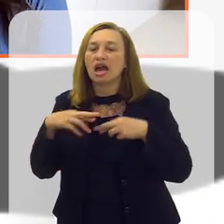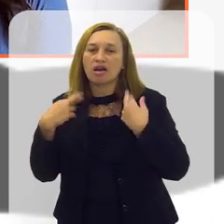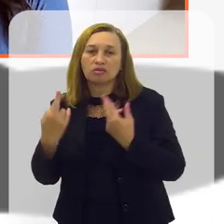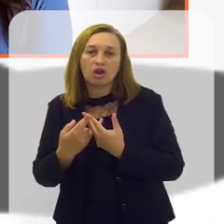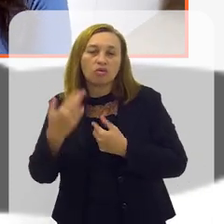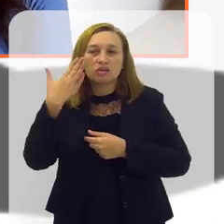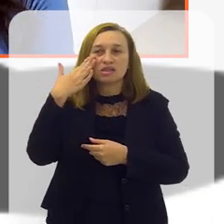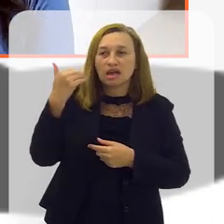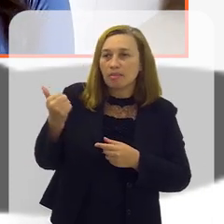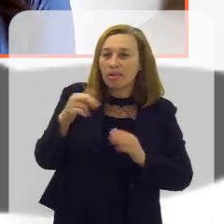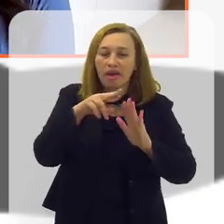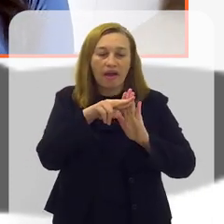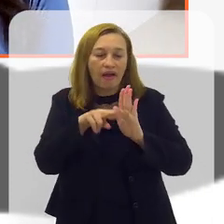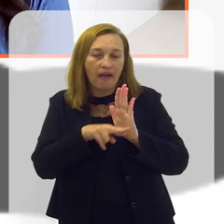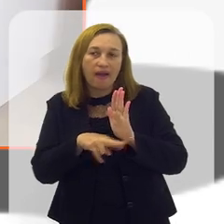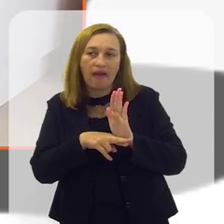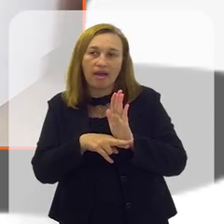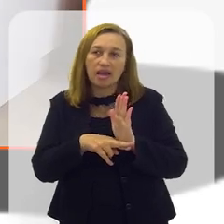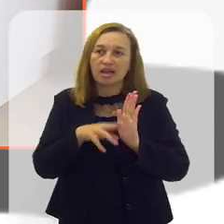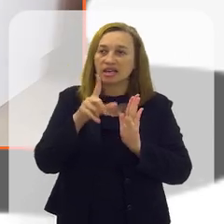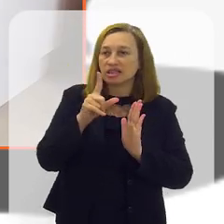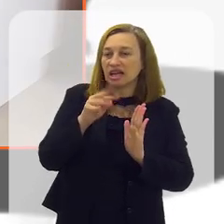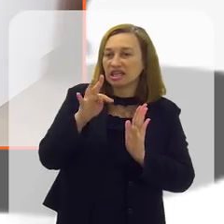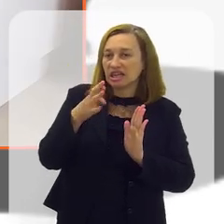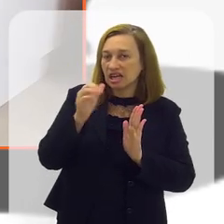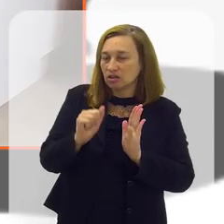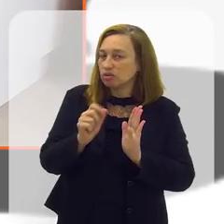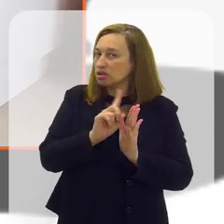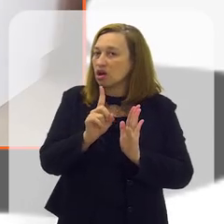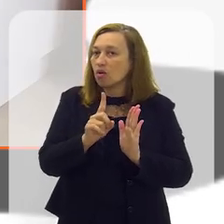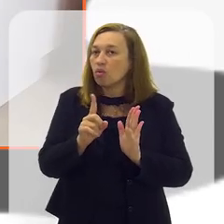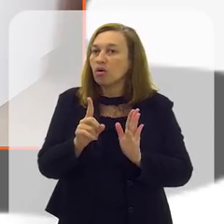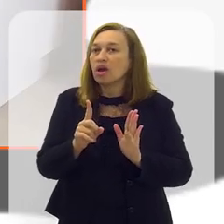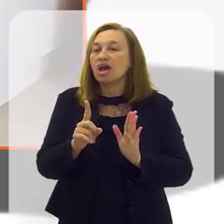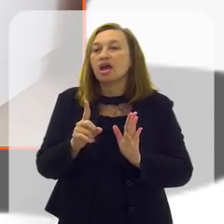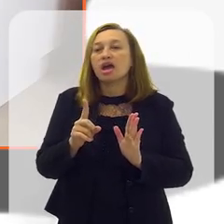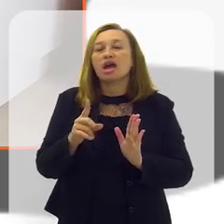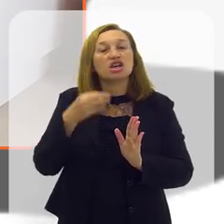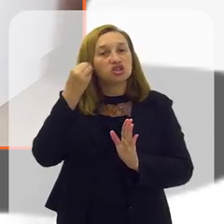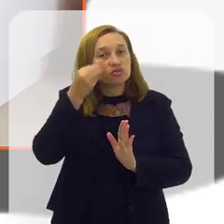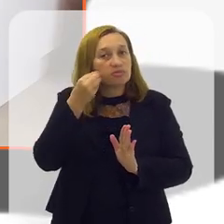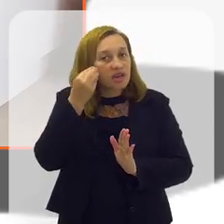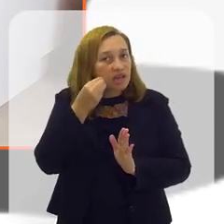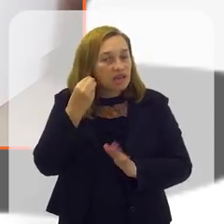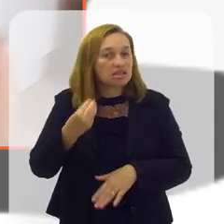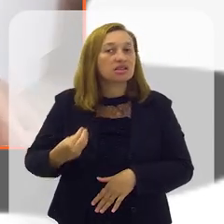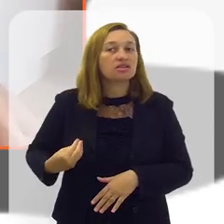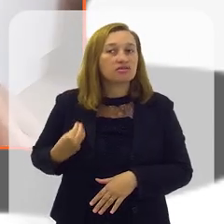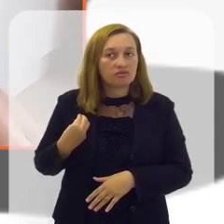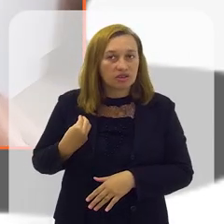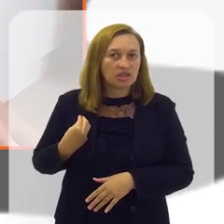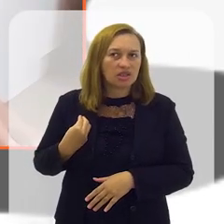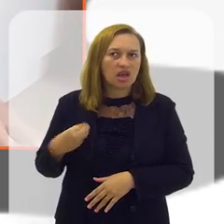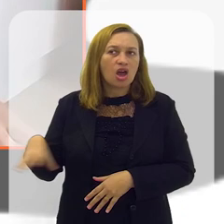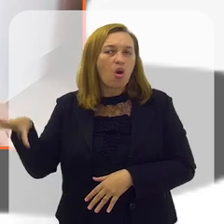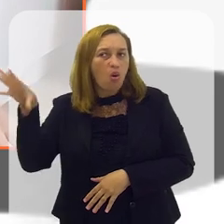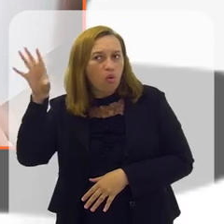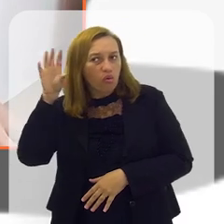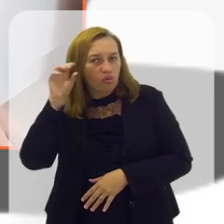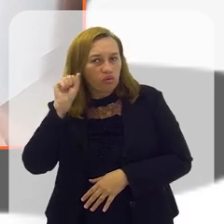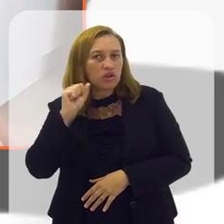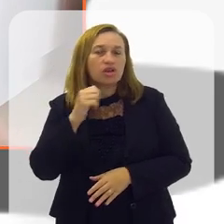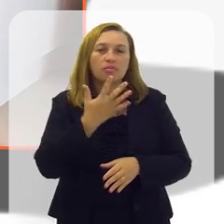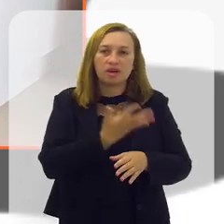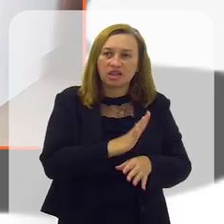estar na sala, não é só saber o que está escrito na literatura, né? É levar aquilo para além do que ela ouviu